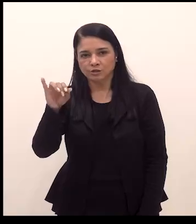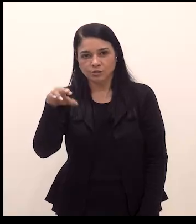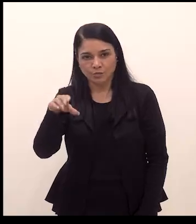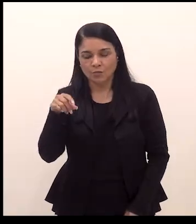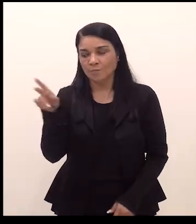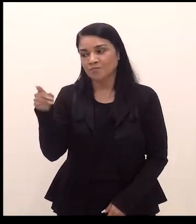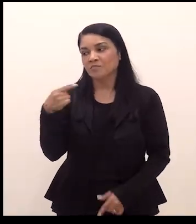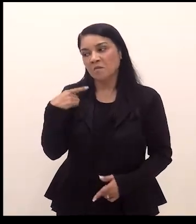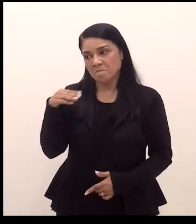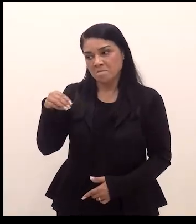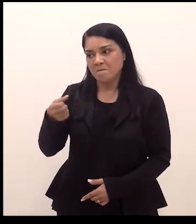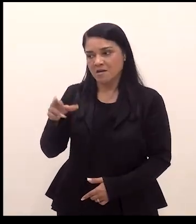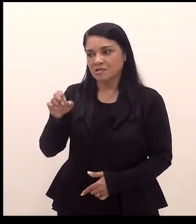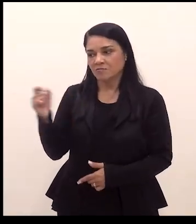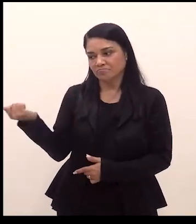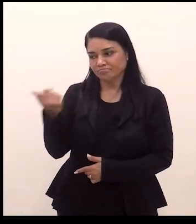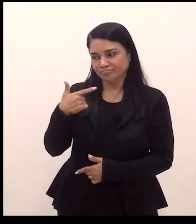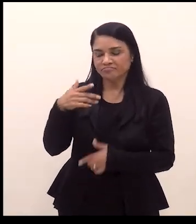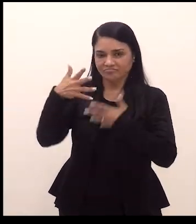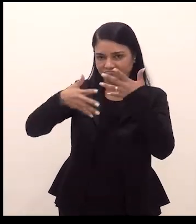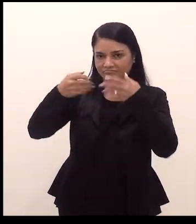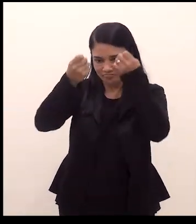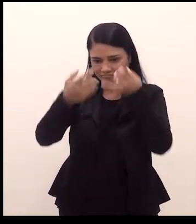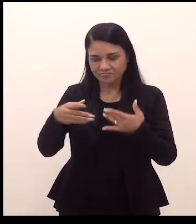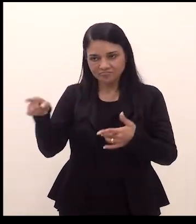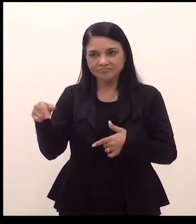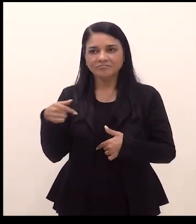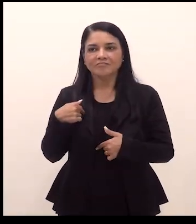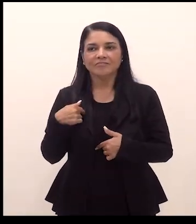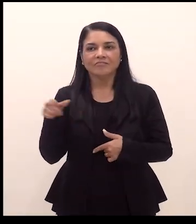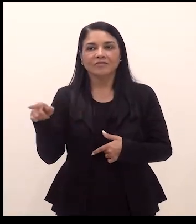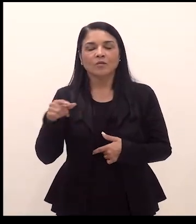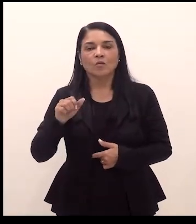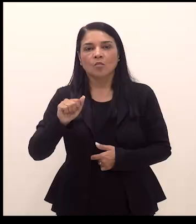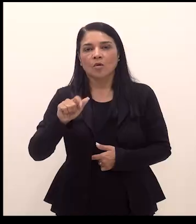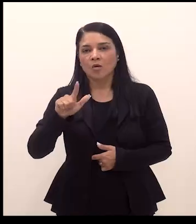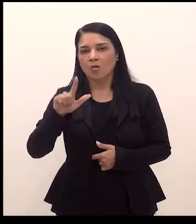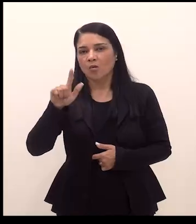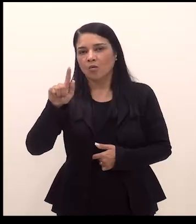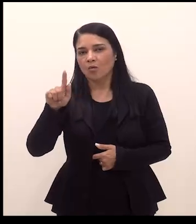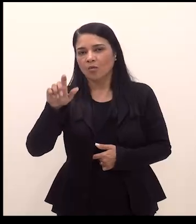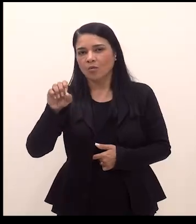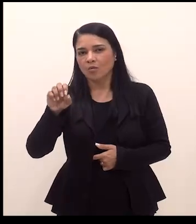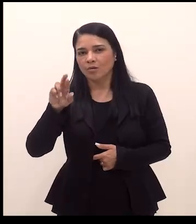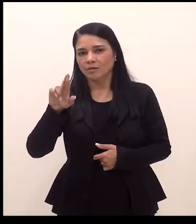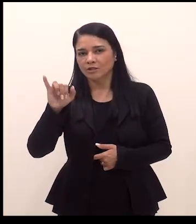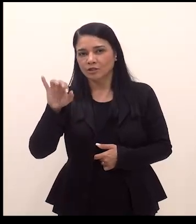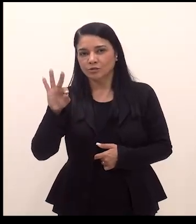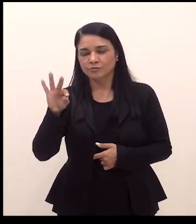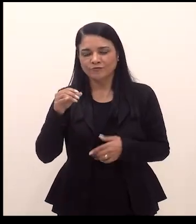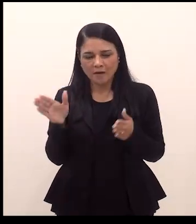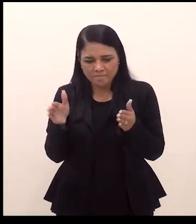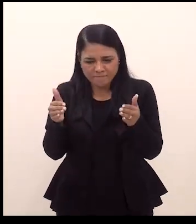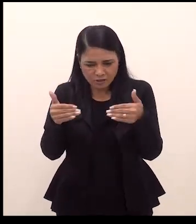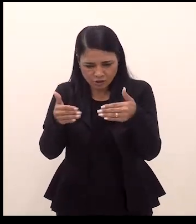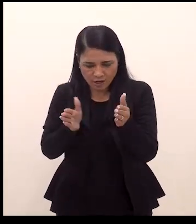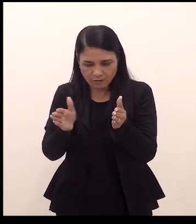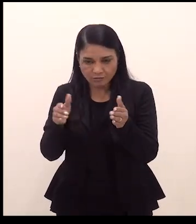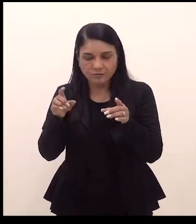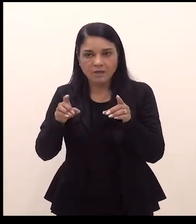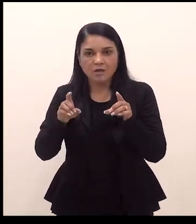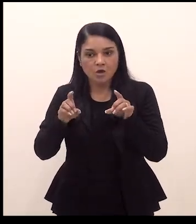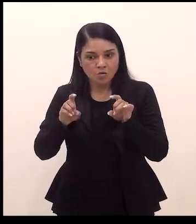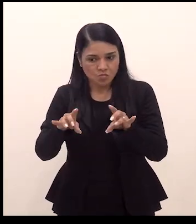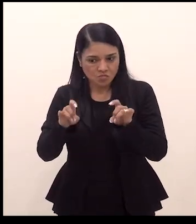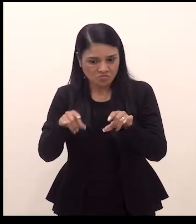Porque Marcelo também vai saber falar muito melhor que eu. O algoritmo, ele te deixa numa bolha, né? Uhum. Então, se você depende de